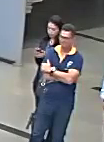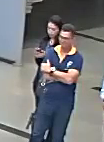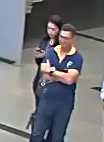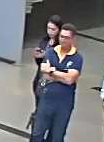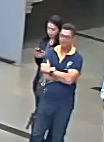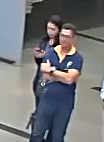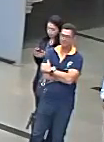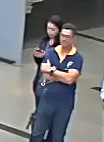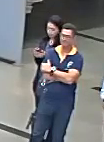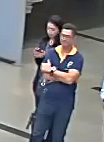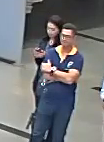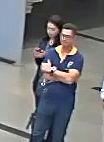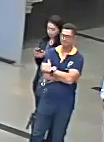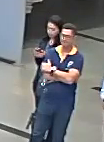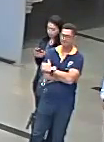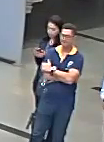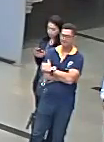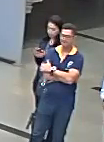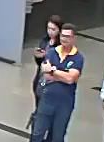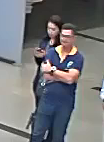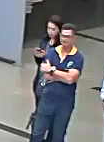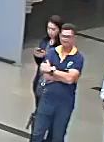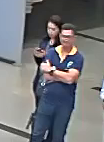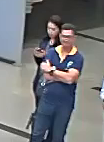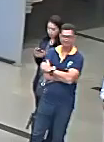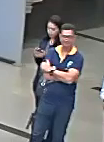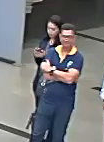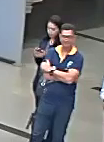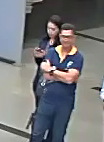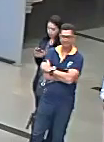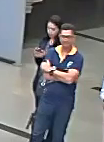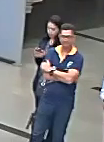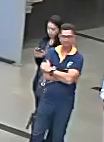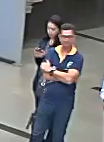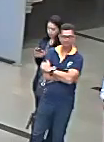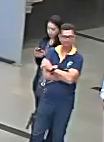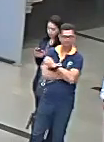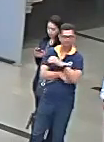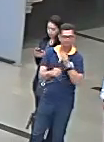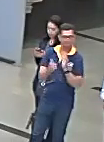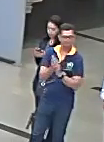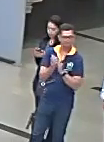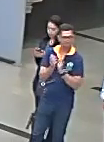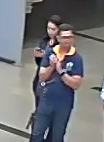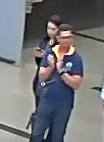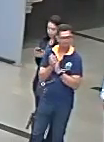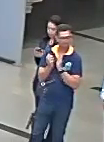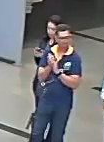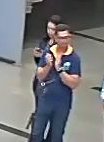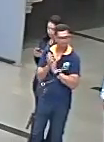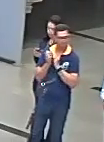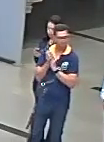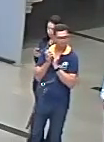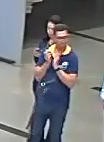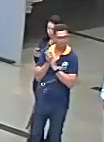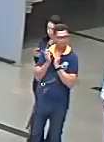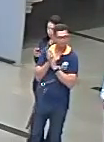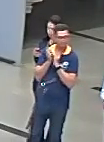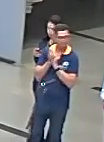motorista particular então ele tem dinheiro para comprar e nós não temos vocês vieram o exemplo de